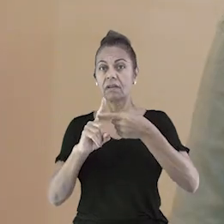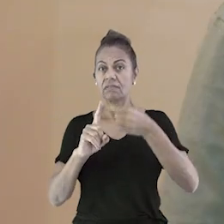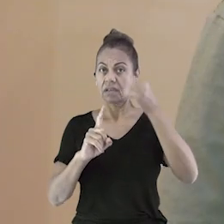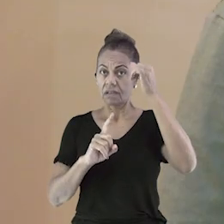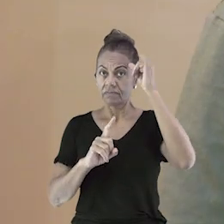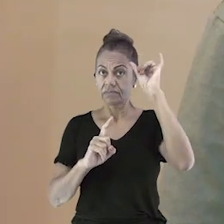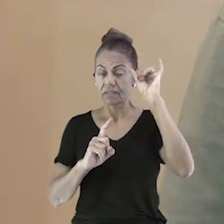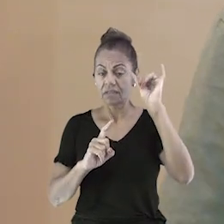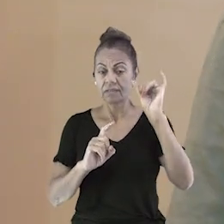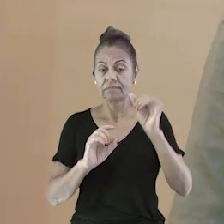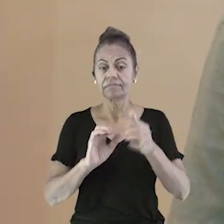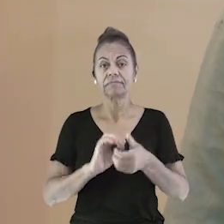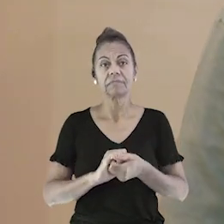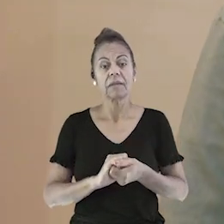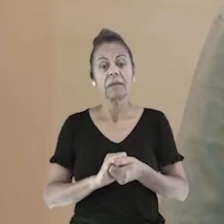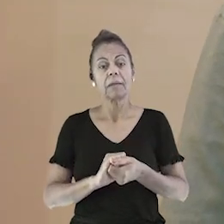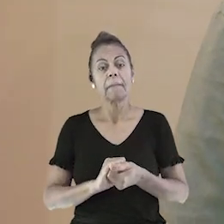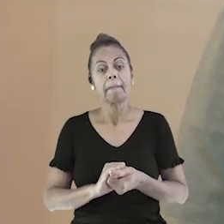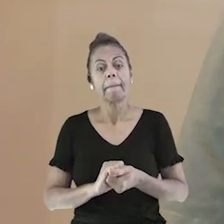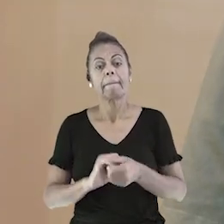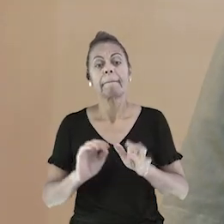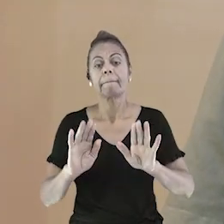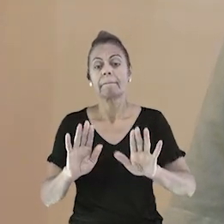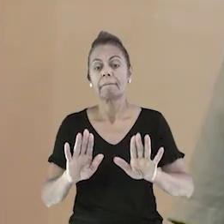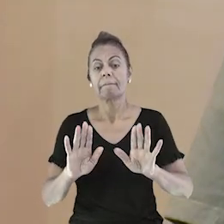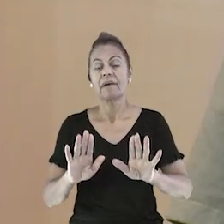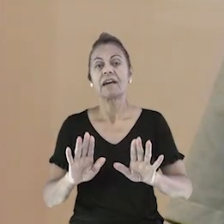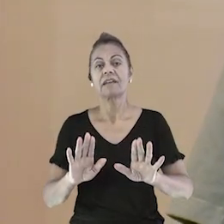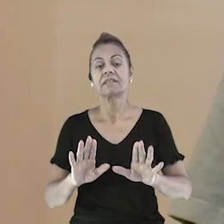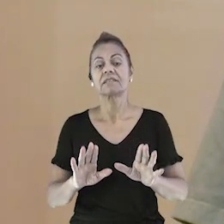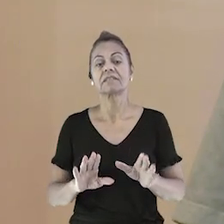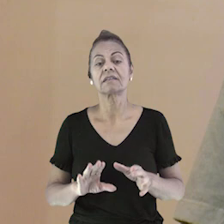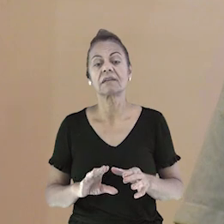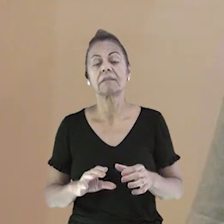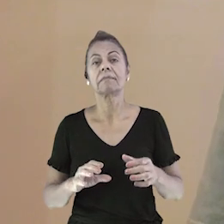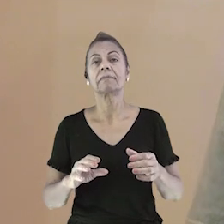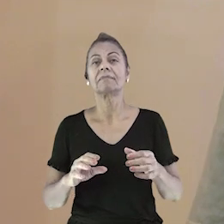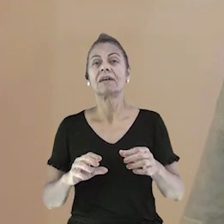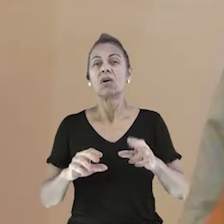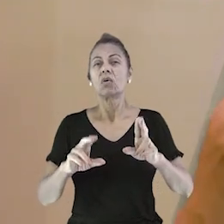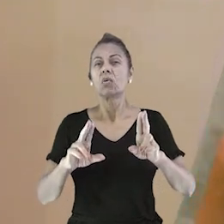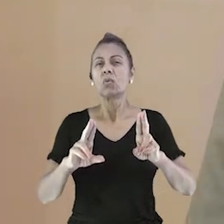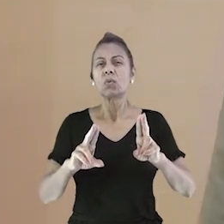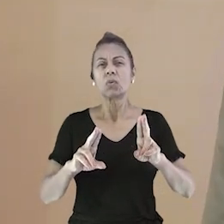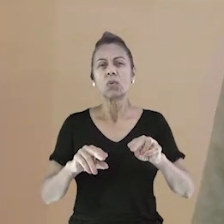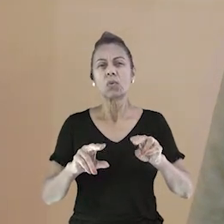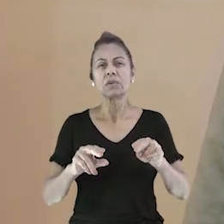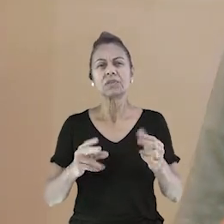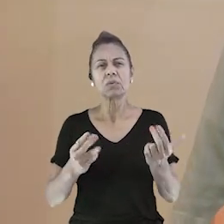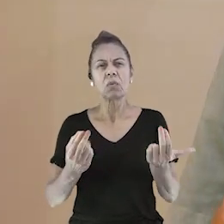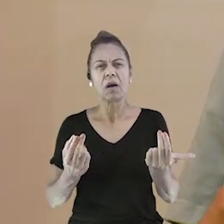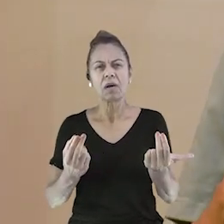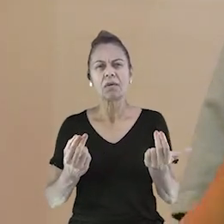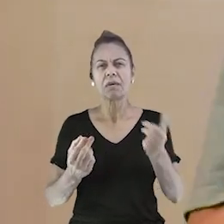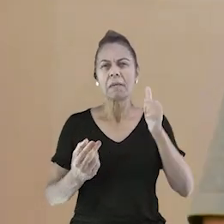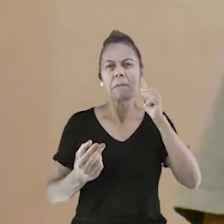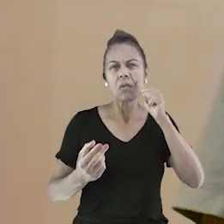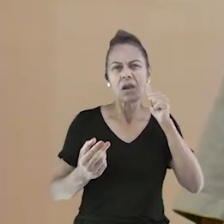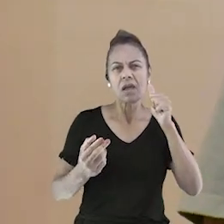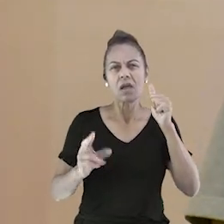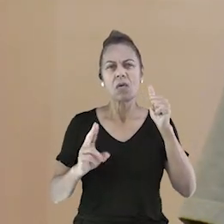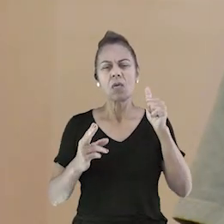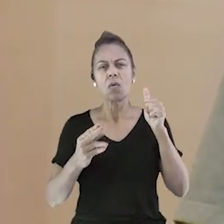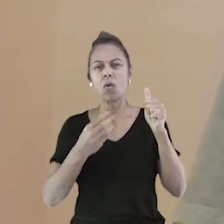falou lá atrás, né, as ISTs. Ressaltando também que nunca devem ser usadas ao mesmo tempo, porque o